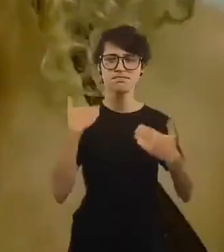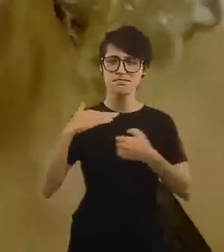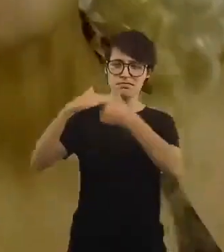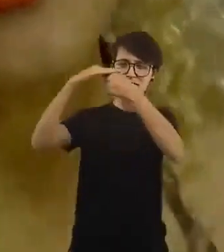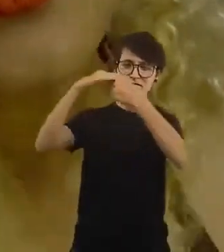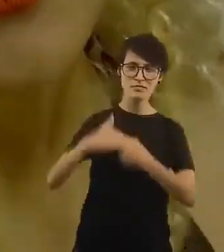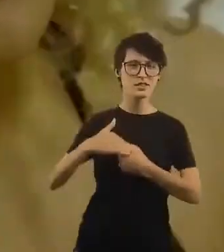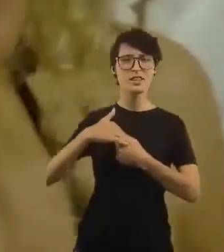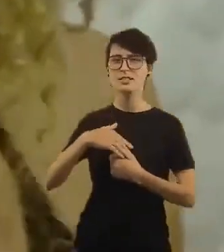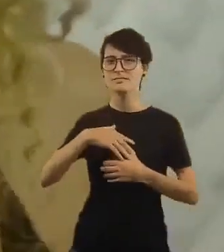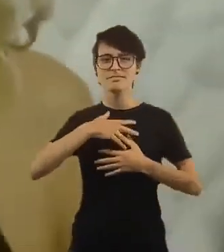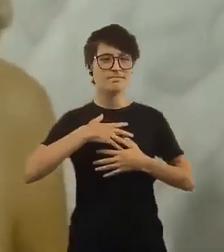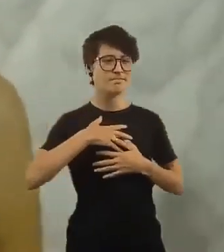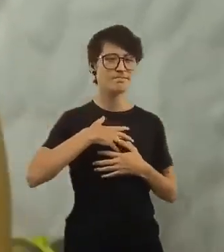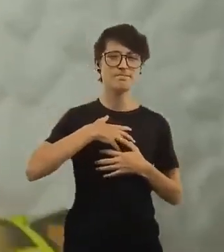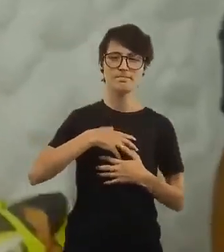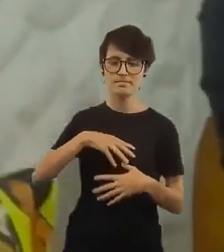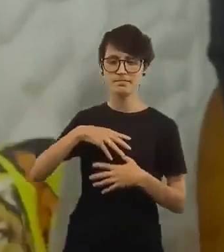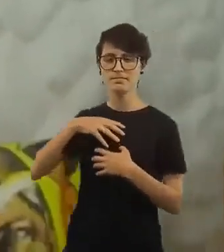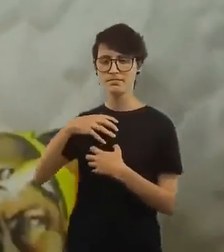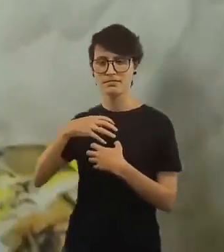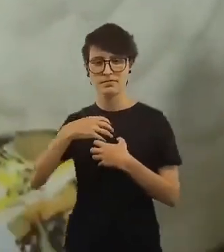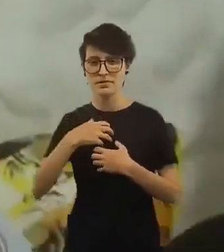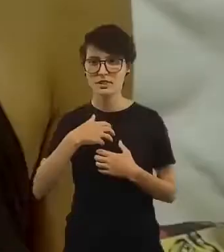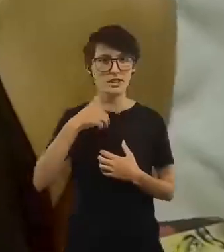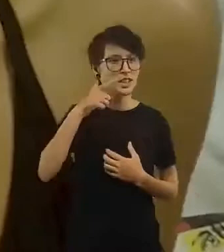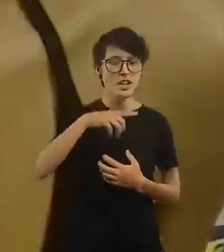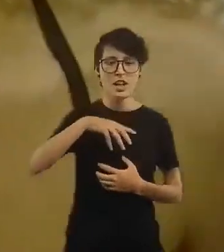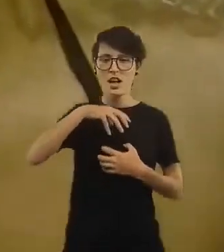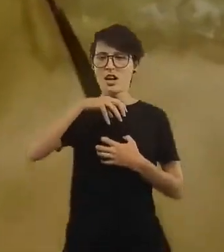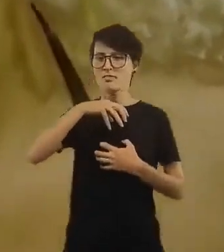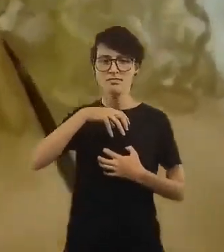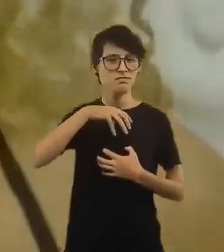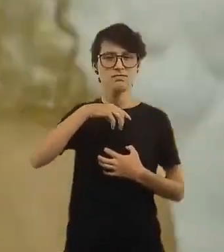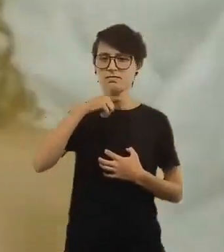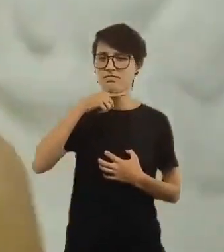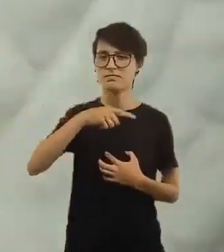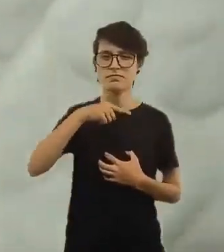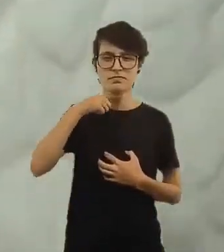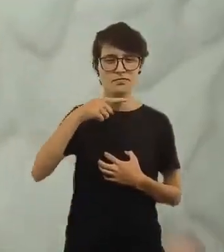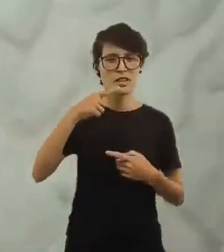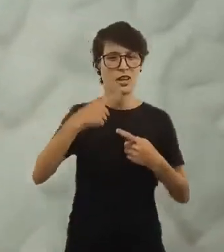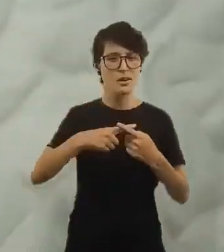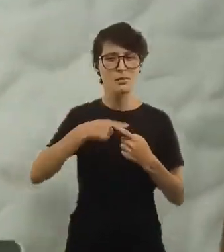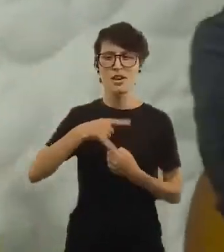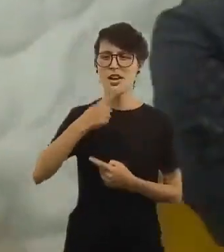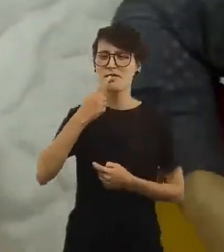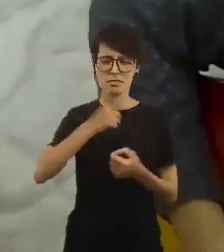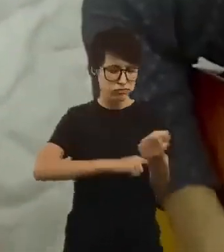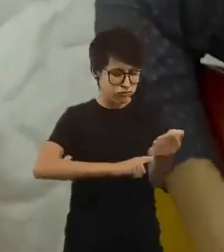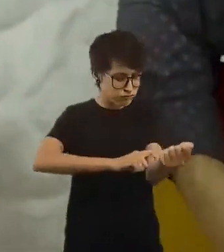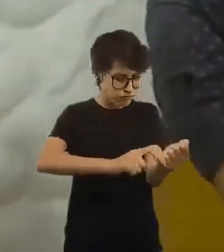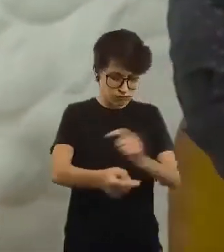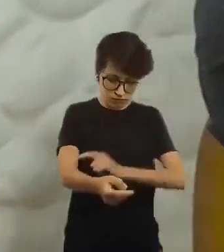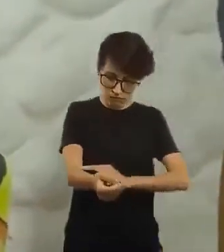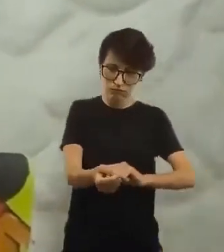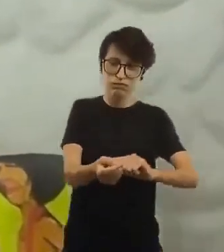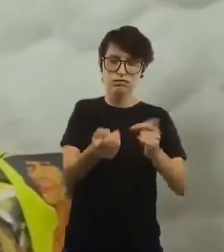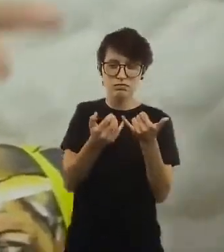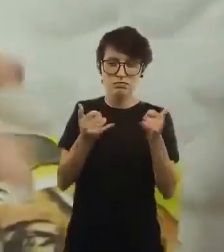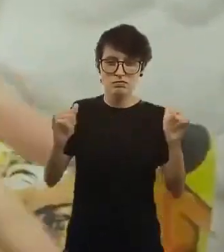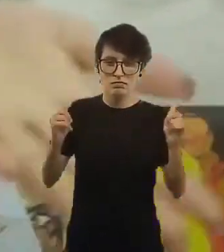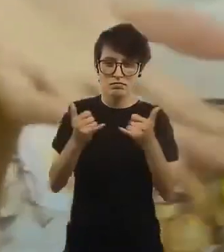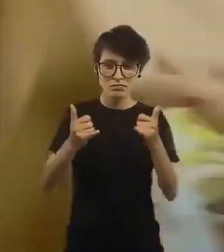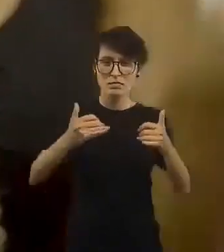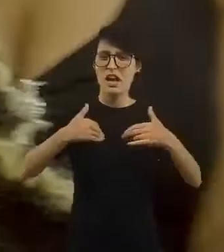ar. Eu não consigo respirar. Porque o sangue que corre nas minhas veias é o mesmo